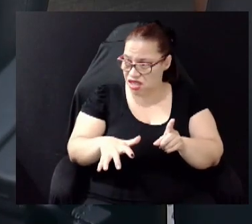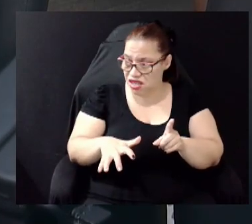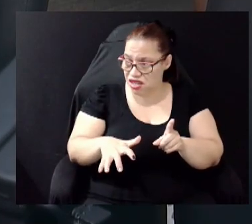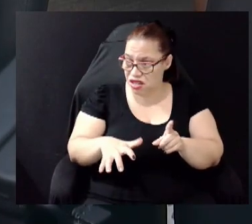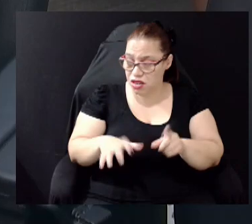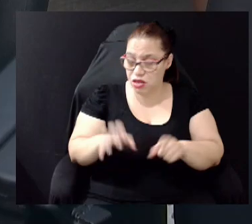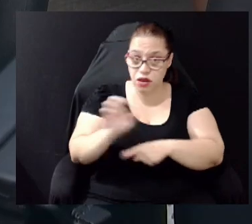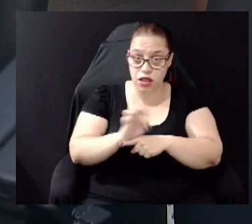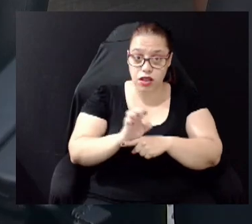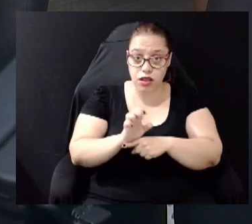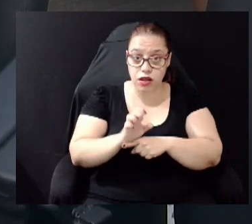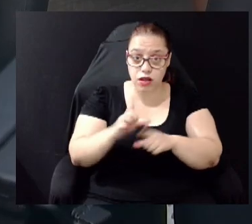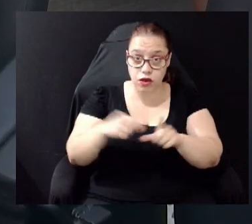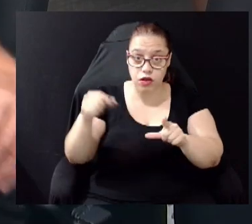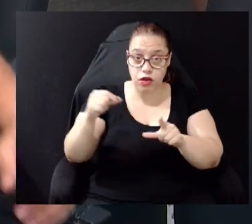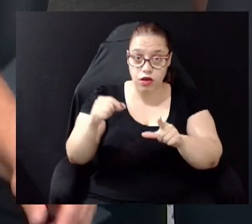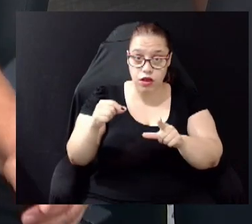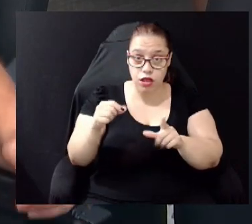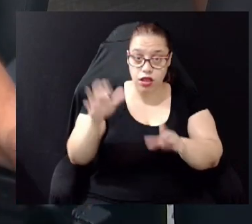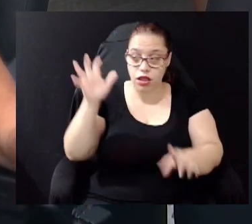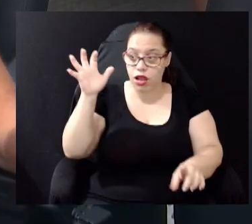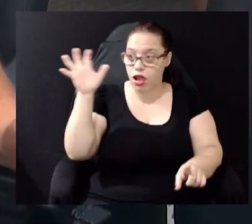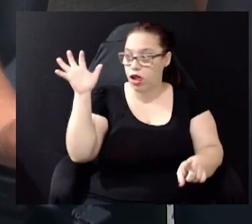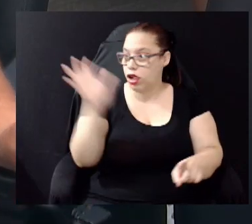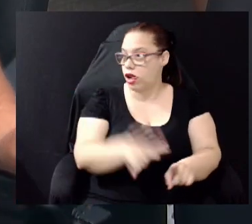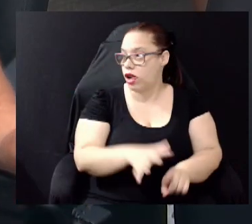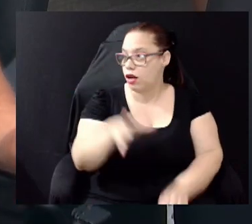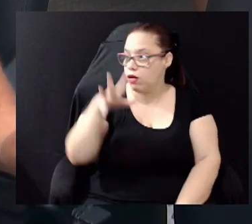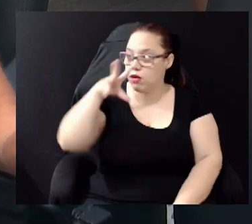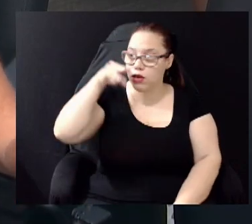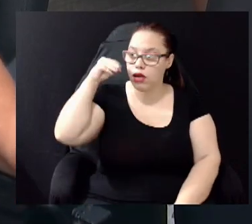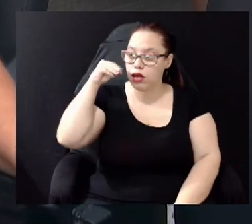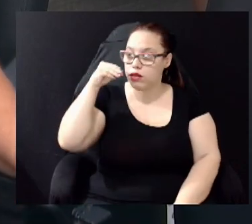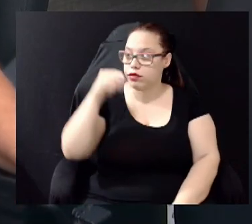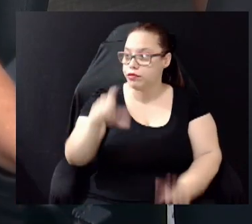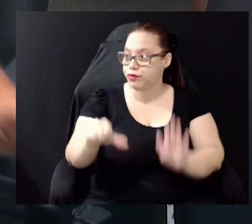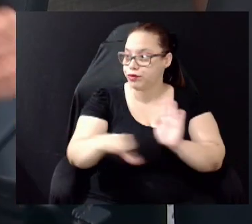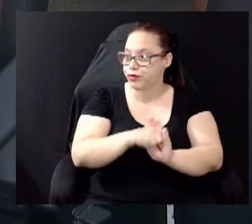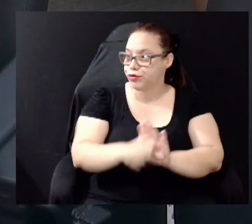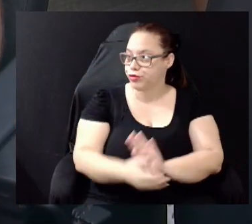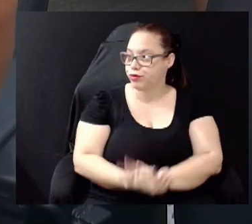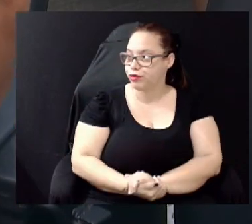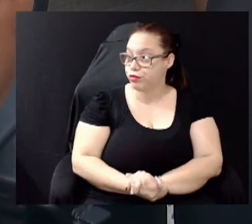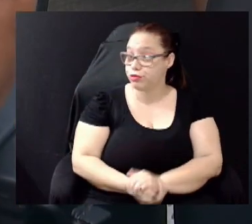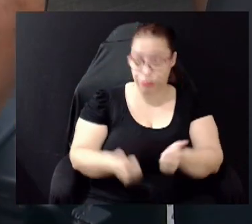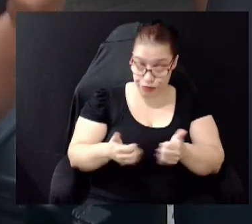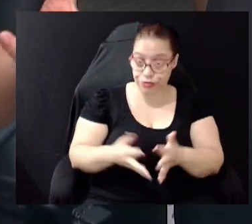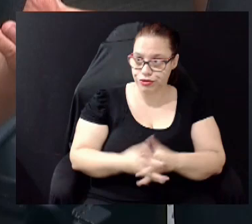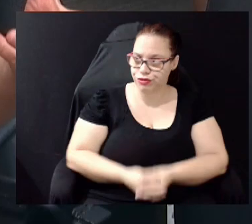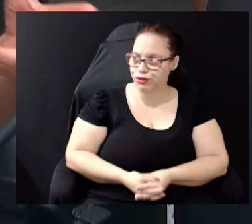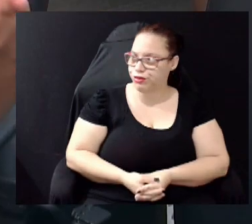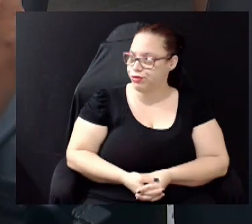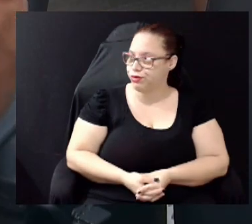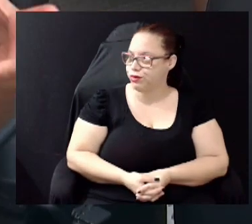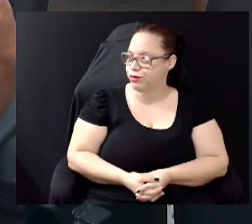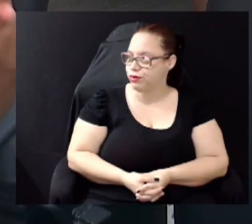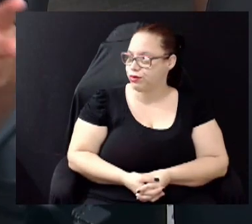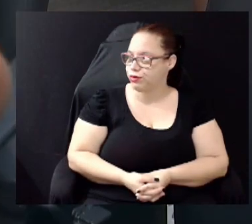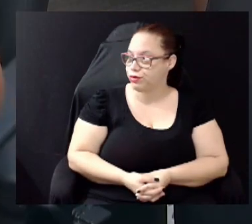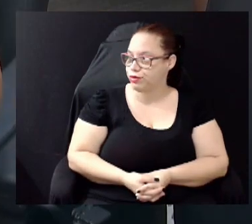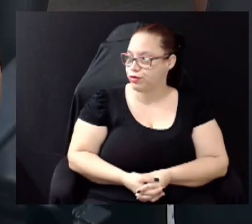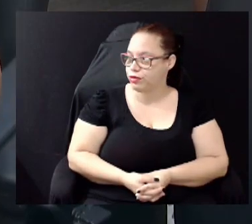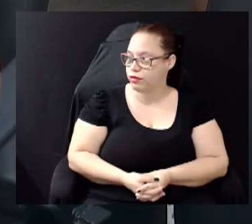ela pune essa adolescente, tá? Então, assim, é um tema